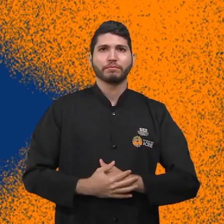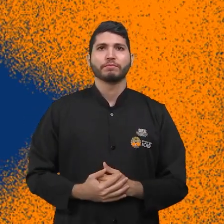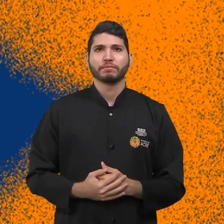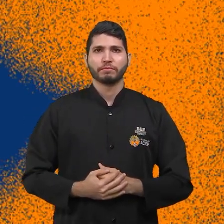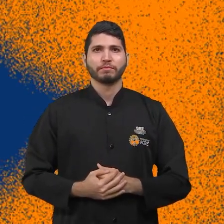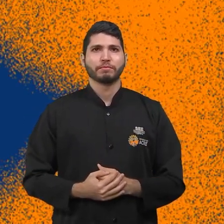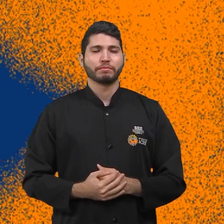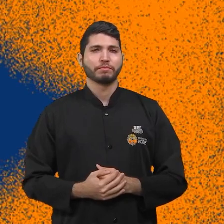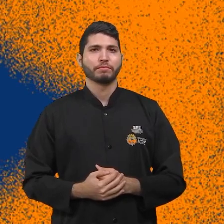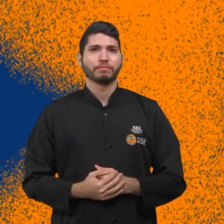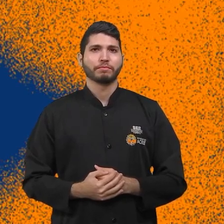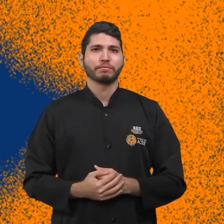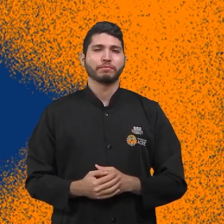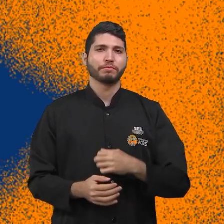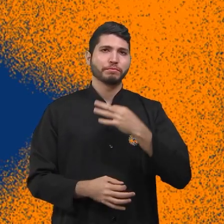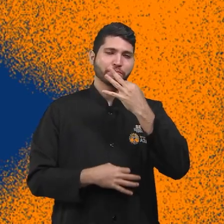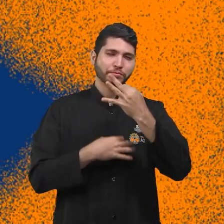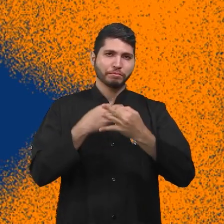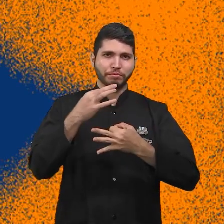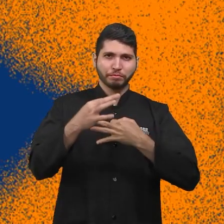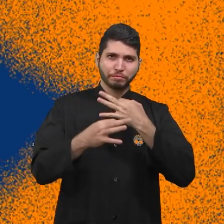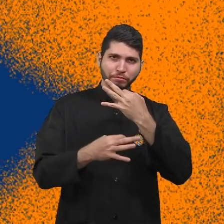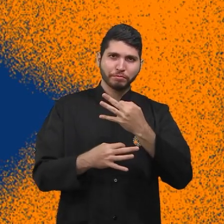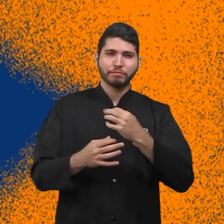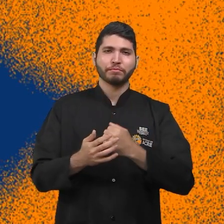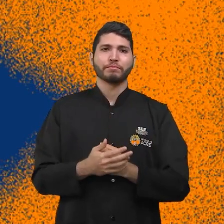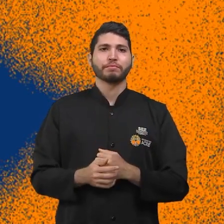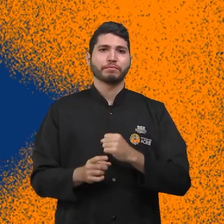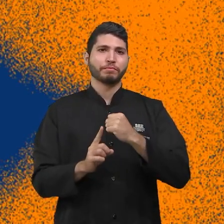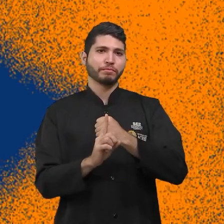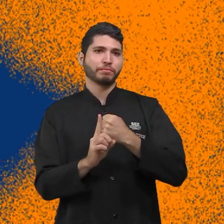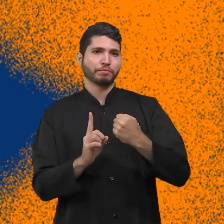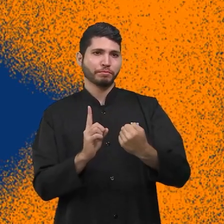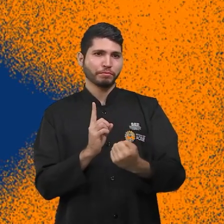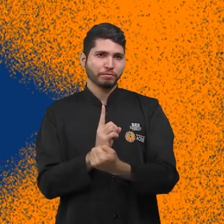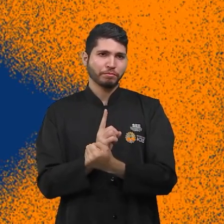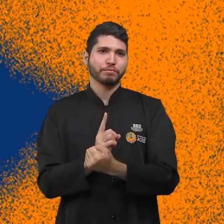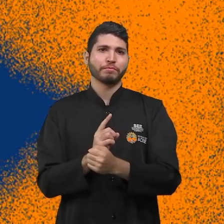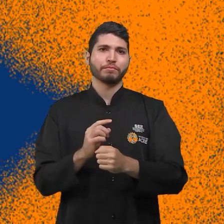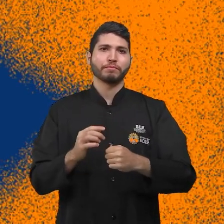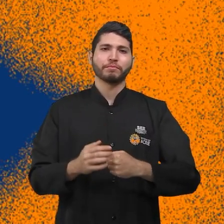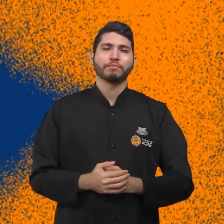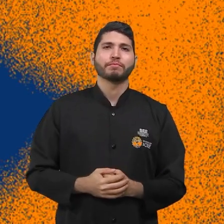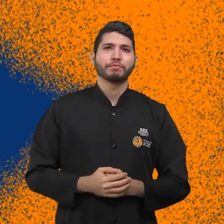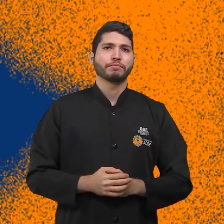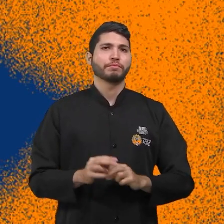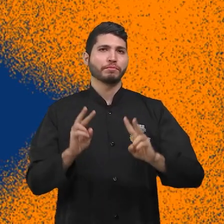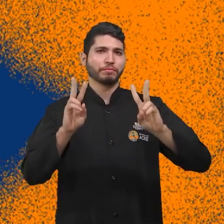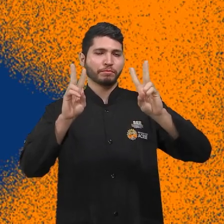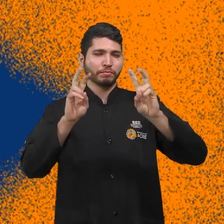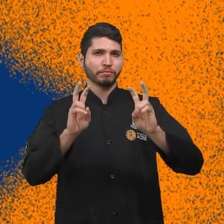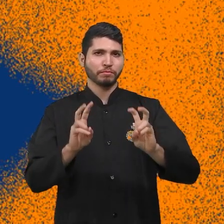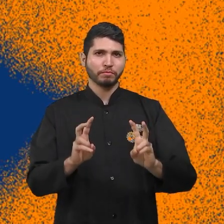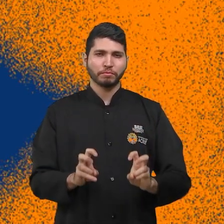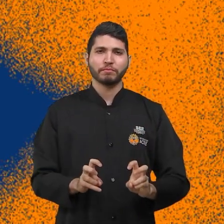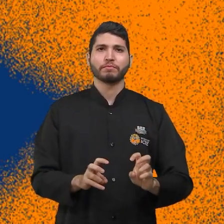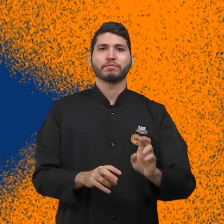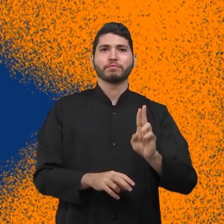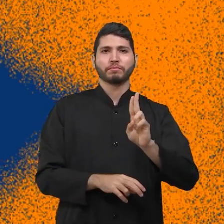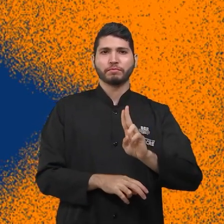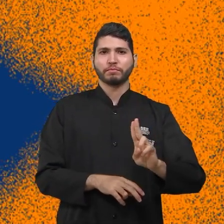dos protestos e juventude marginalizada, inclusive as temáticas trazidas